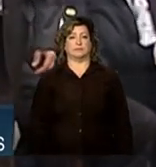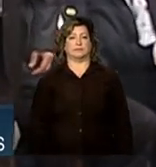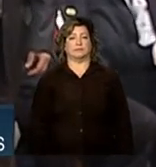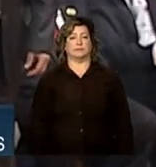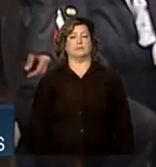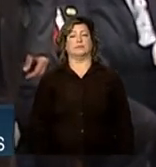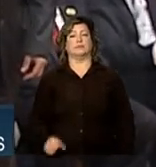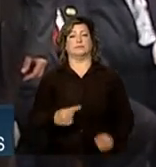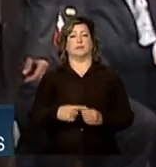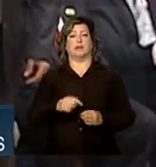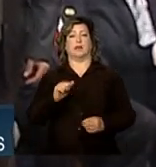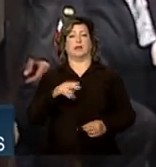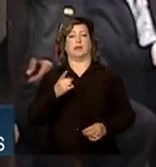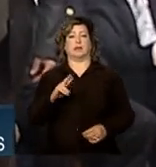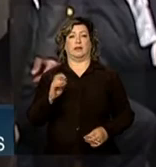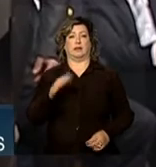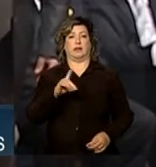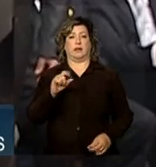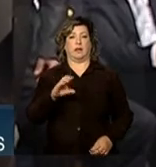André da Rocha e Dair Bedim,